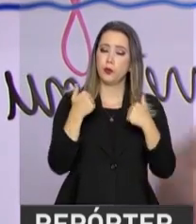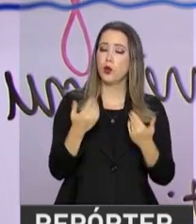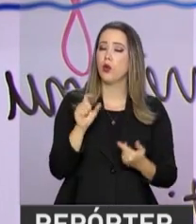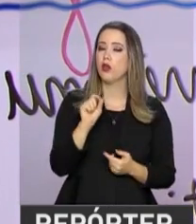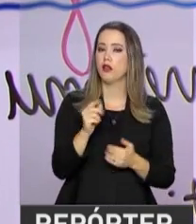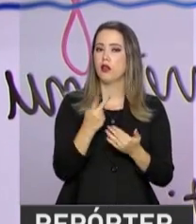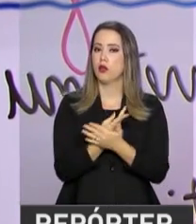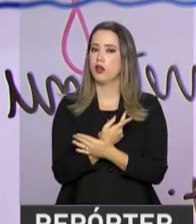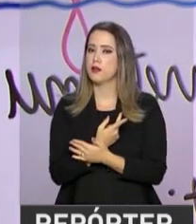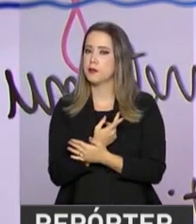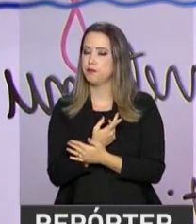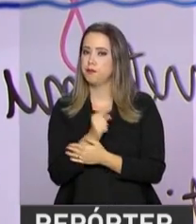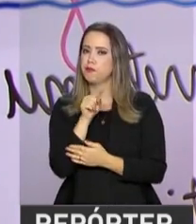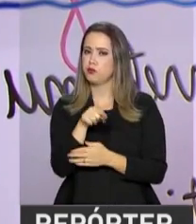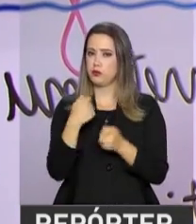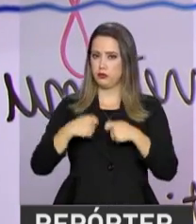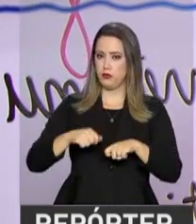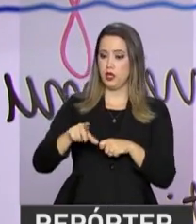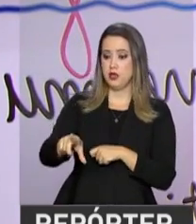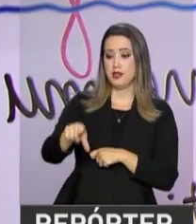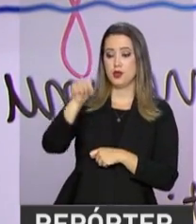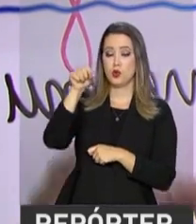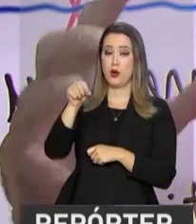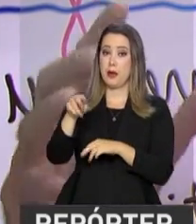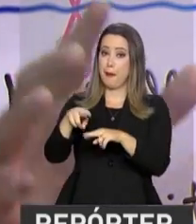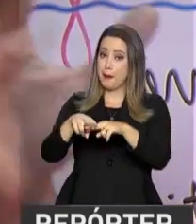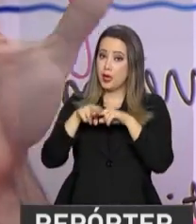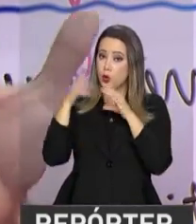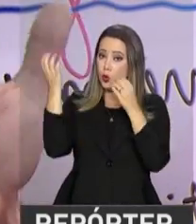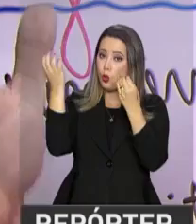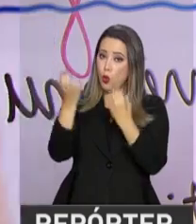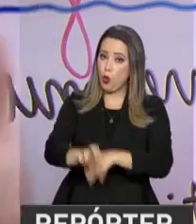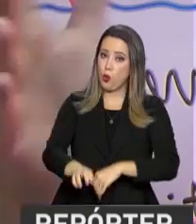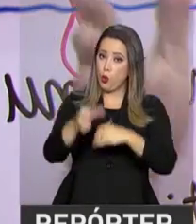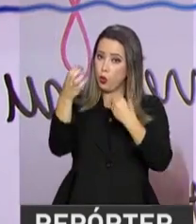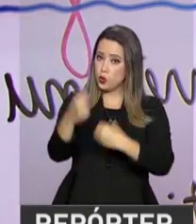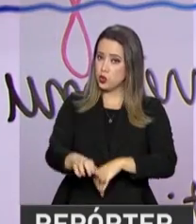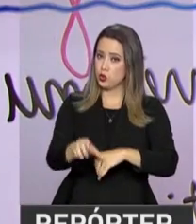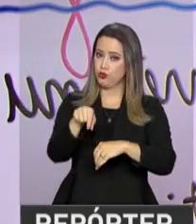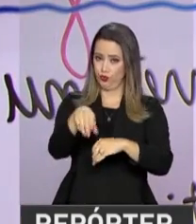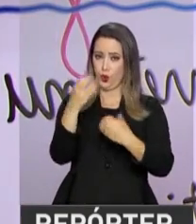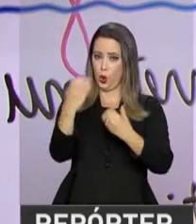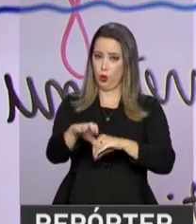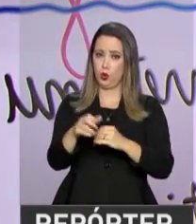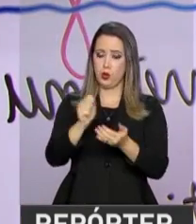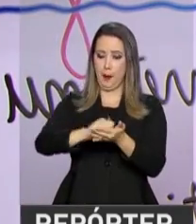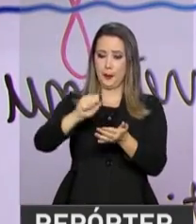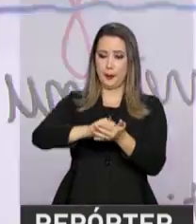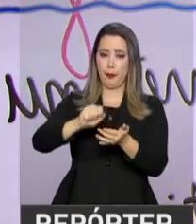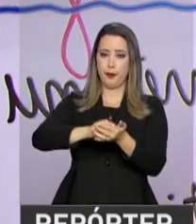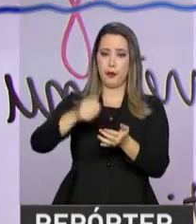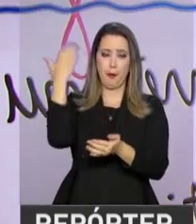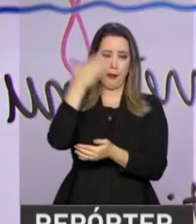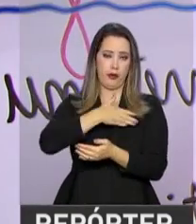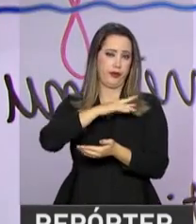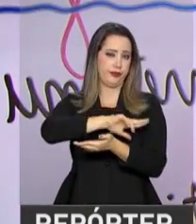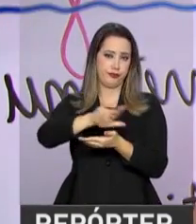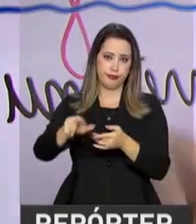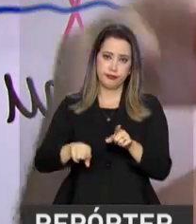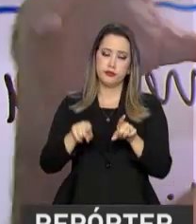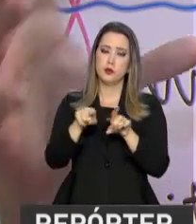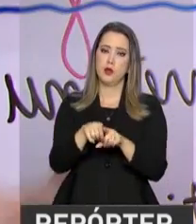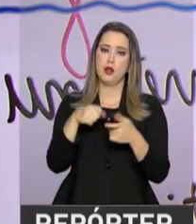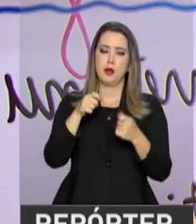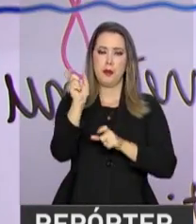faz ela vai selecionar via concurso aquelas pessoas que realmente consegue completar o perfil da abin é de um profissional que